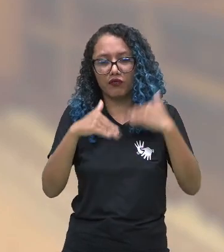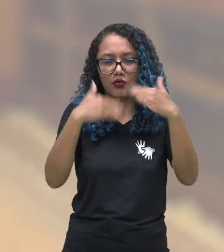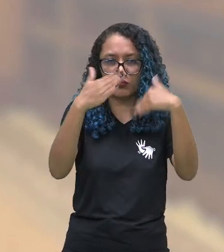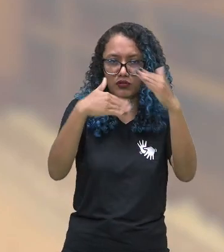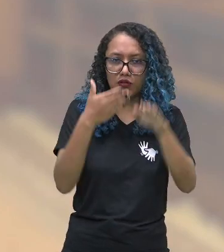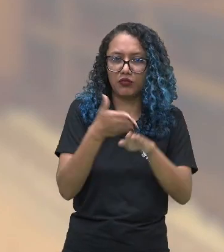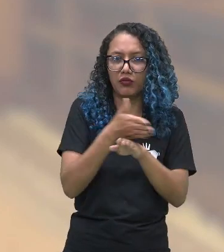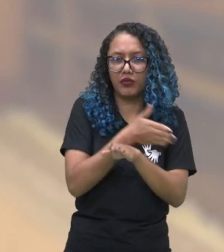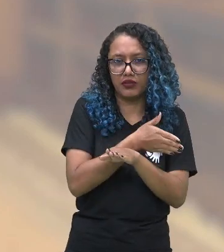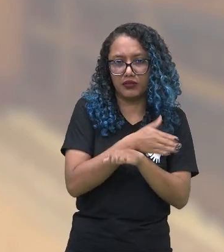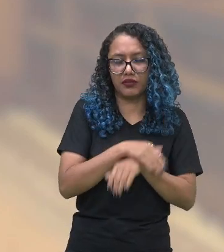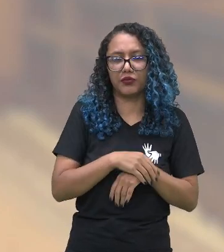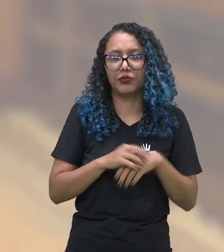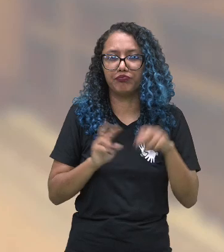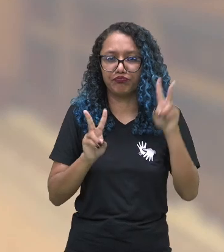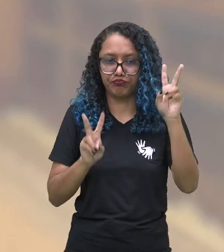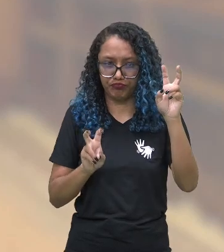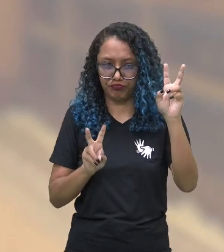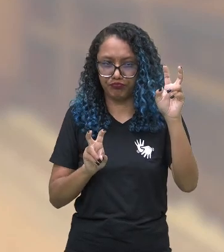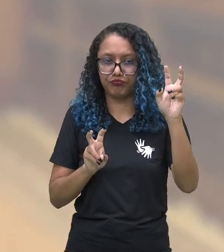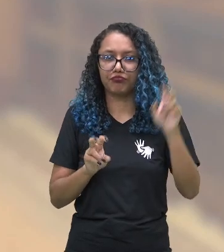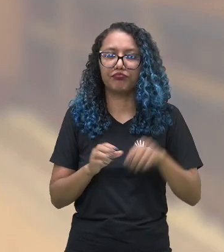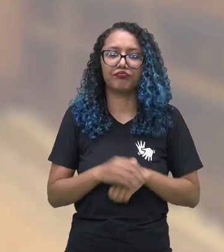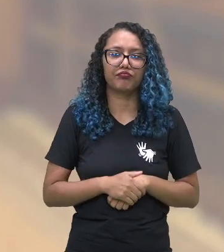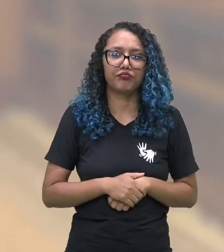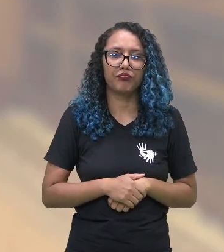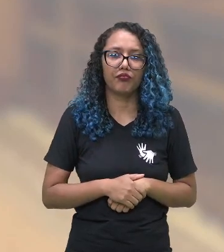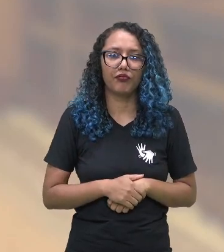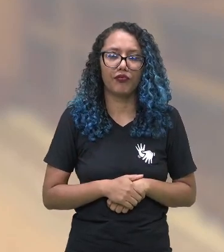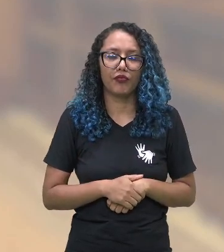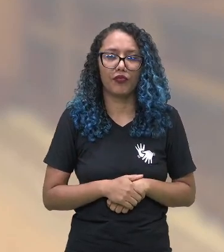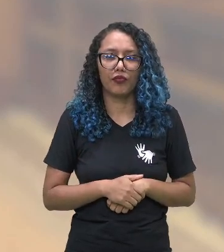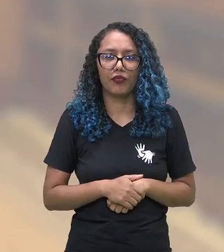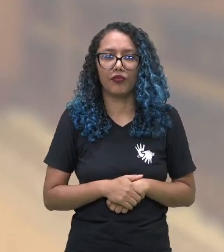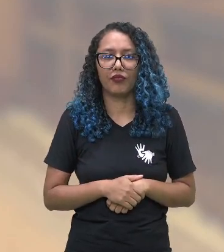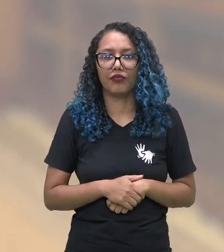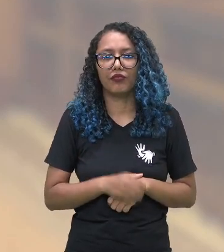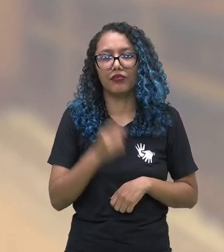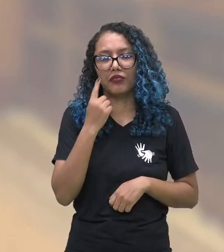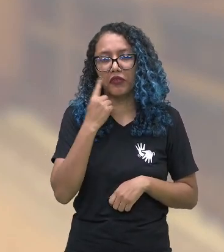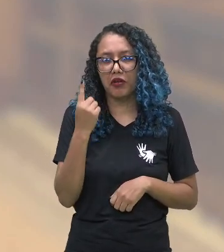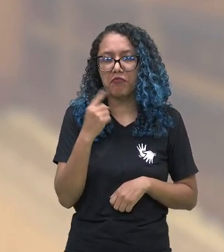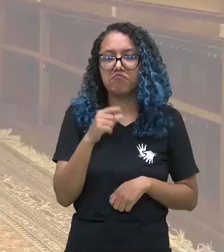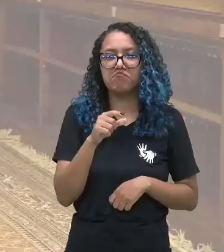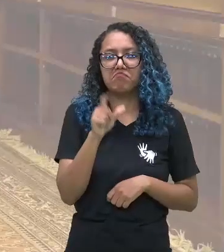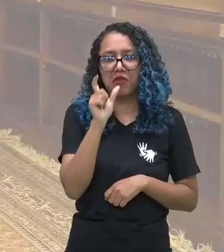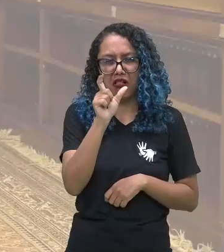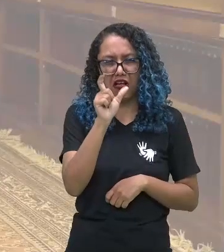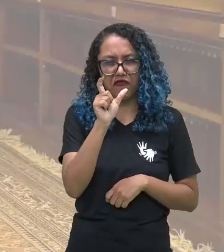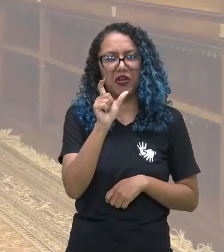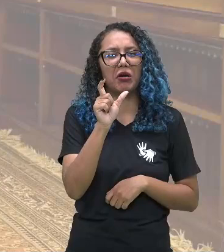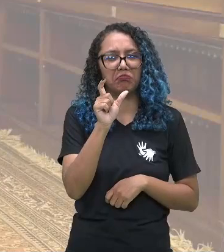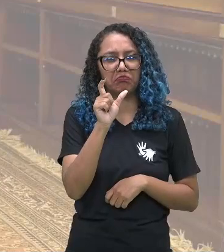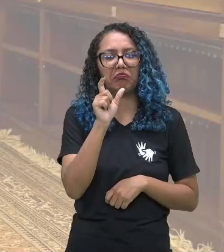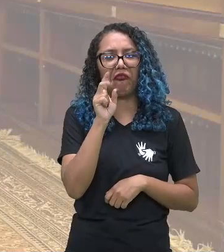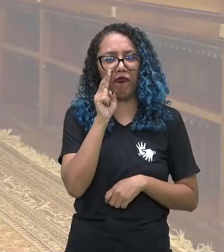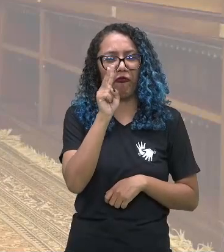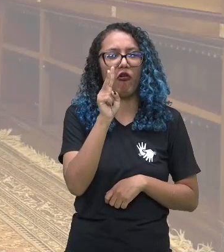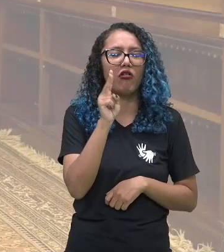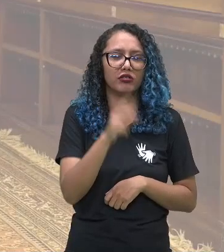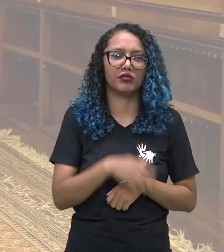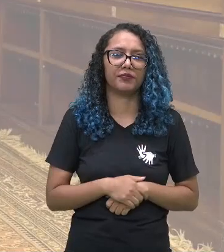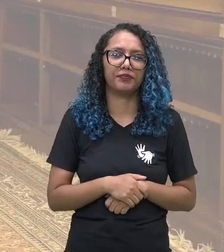anterior. Fecha aspas. Estas palavras são muito fortes. Na visão de Caio